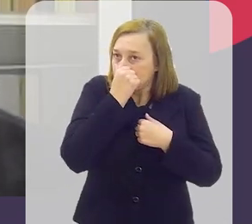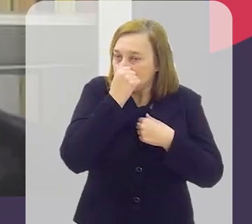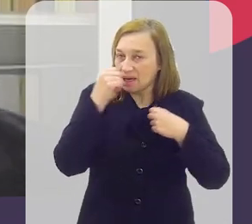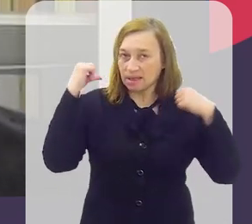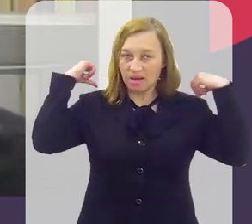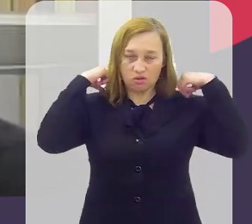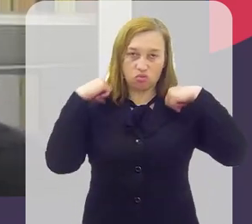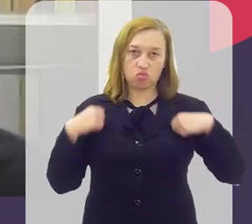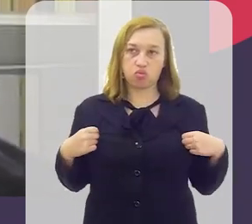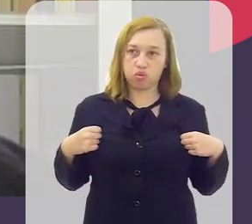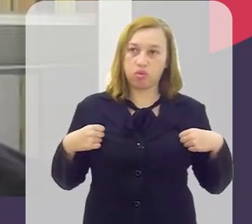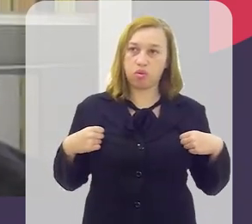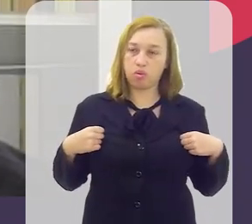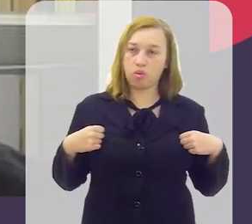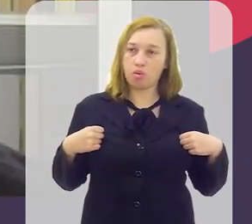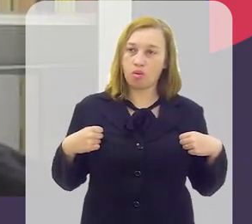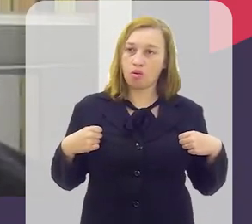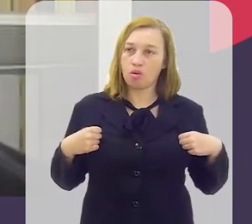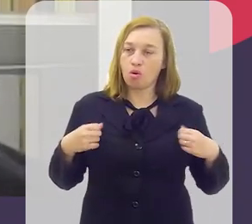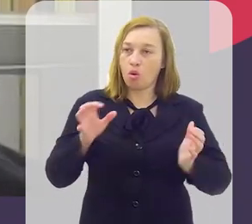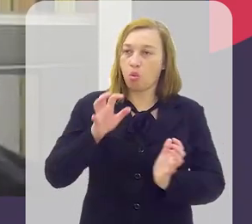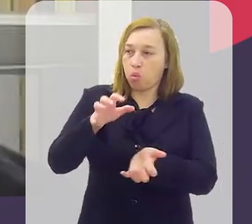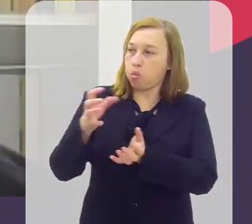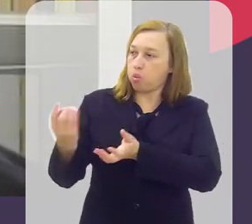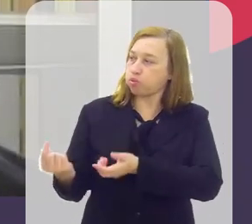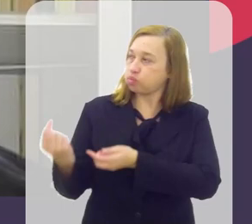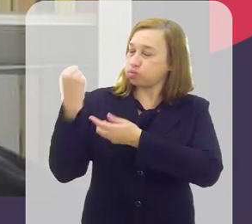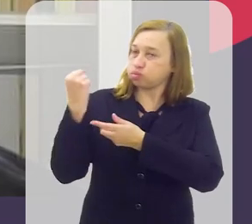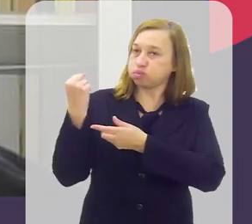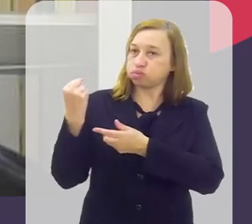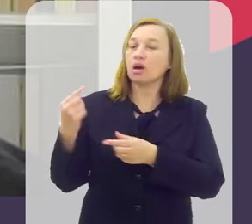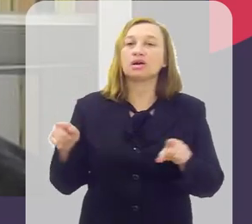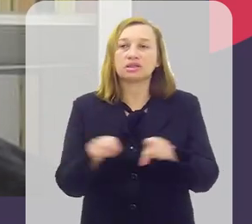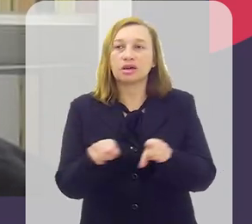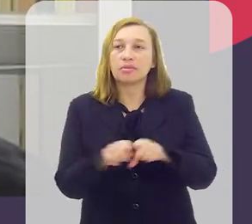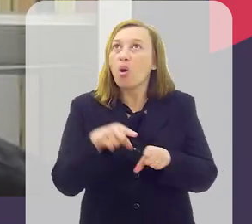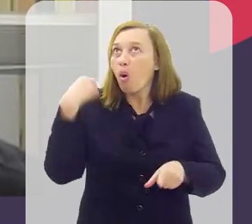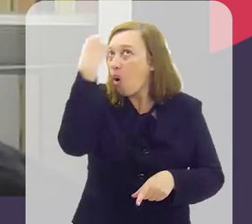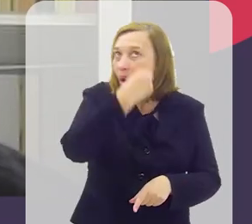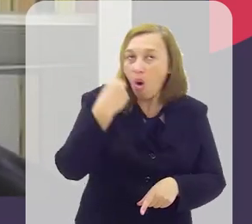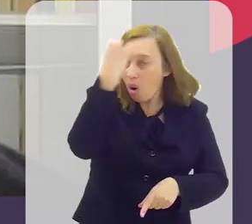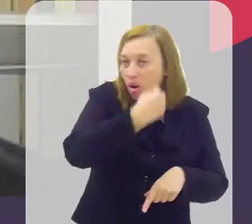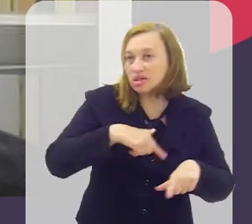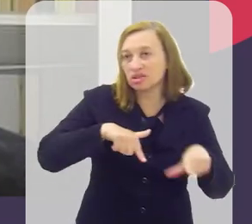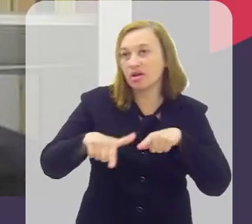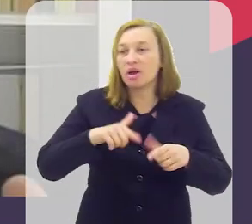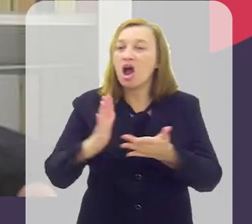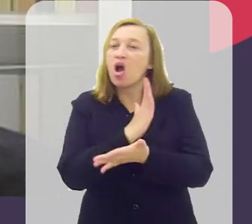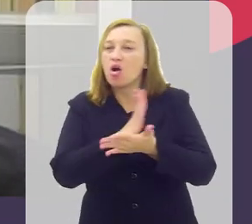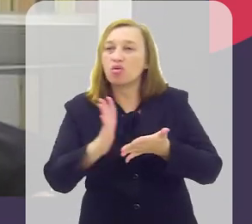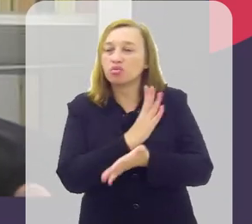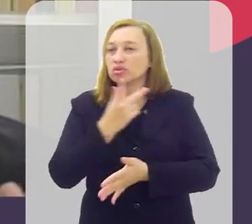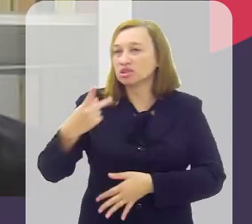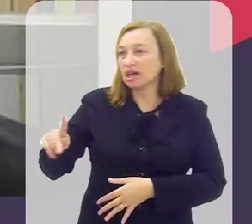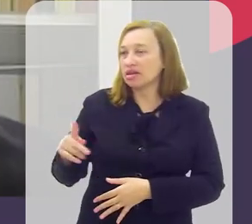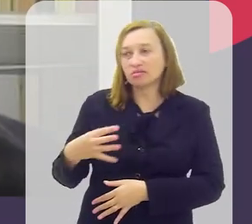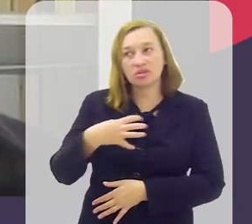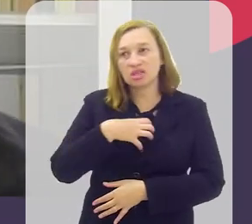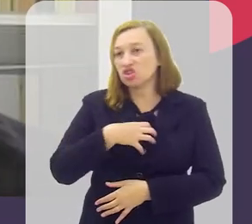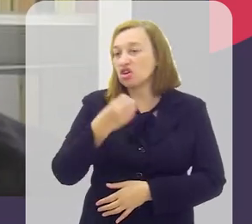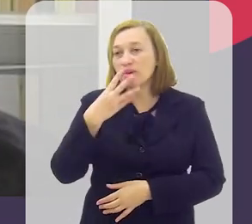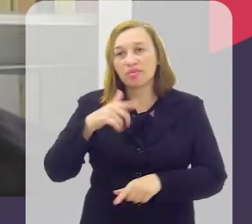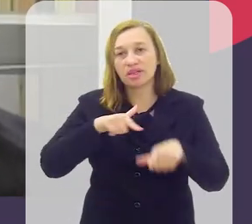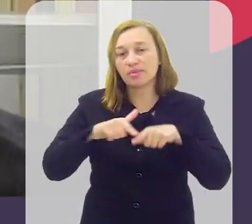das mulheres, isso era uma reclamação. Também com relação à jornada de trabalho, quer dizer, muitas delas disseram que não se